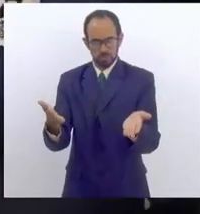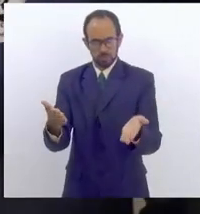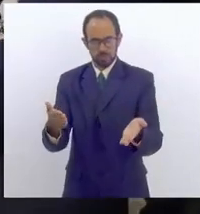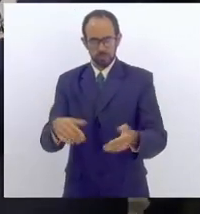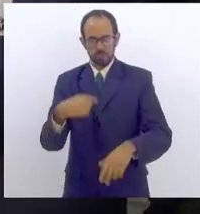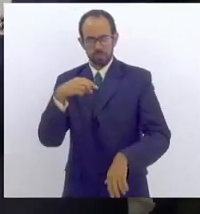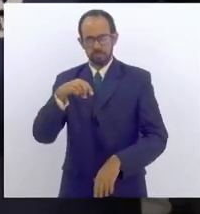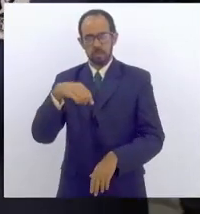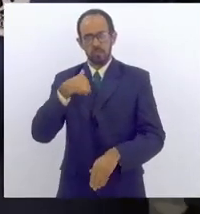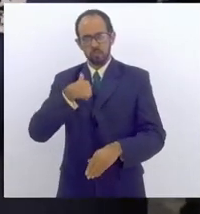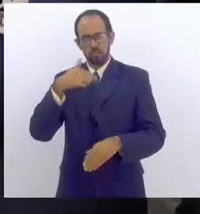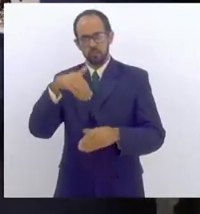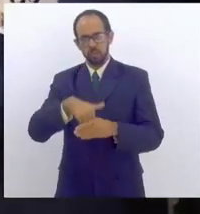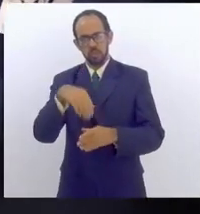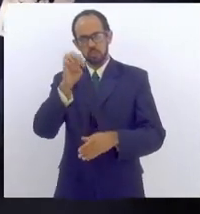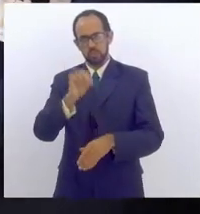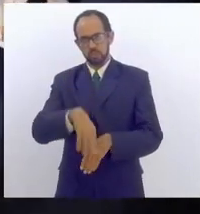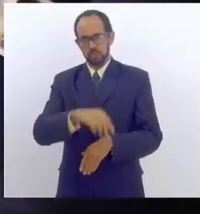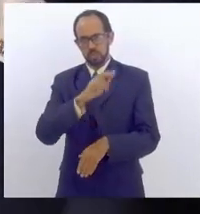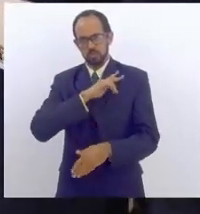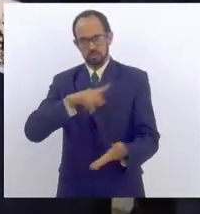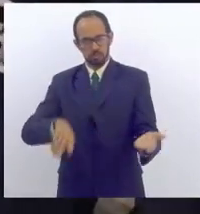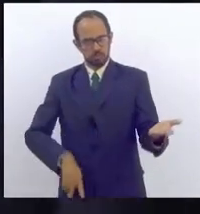Munir, vota sim ao presidente.